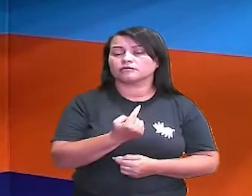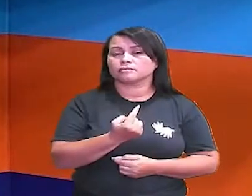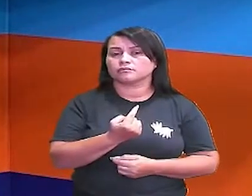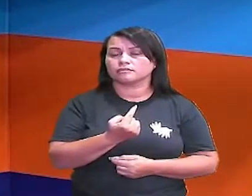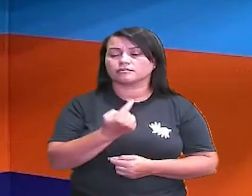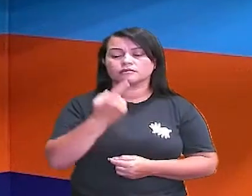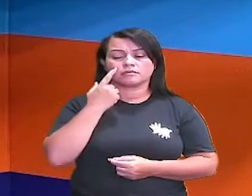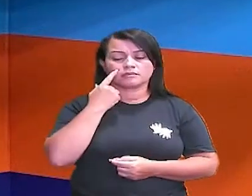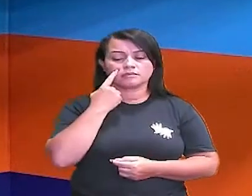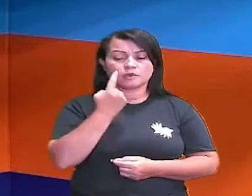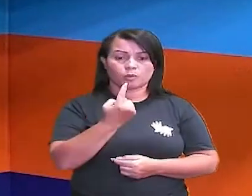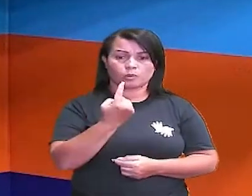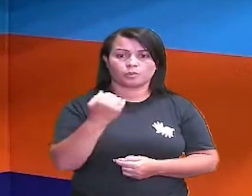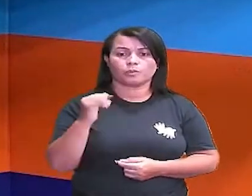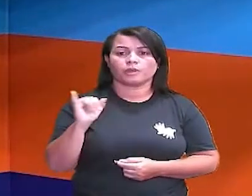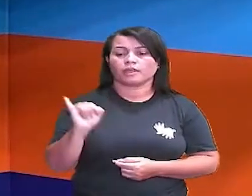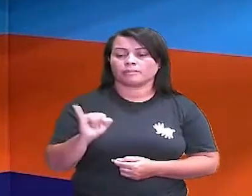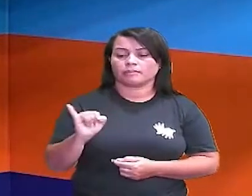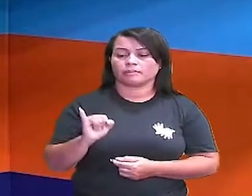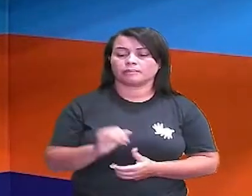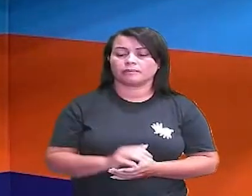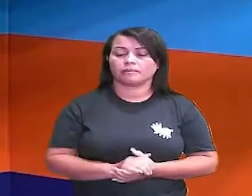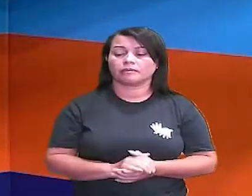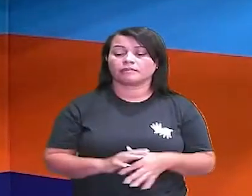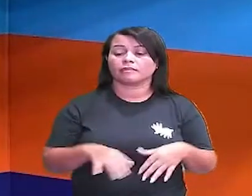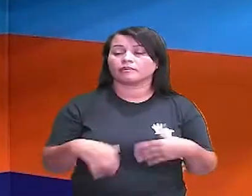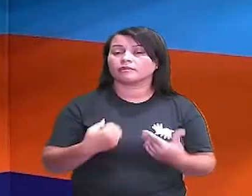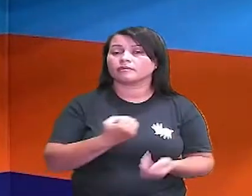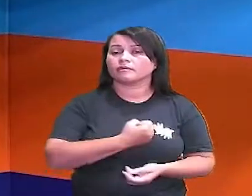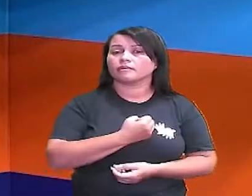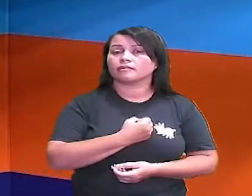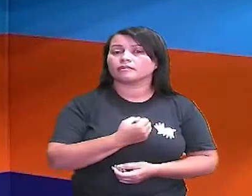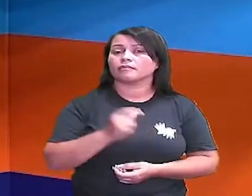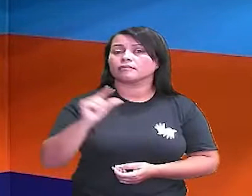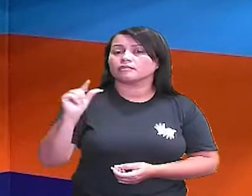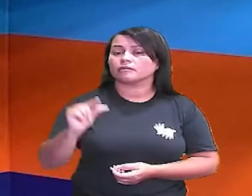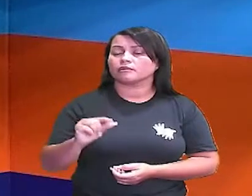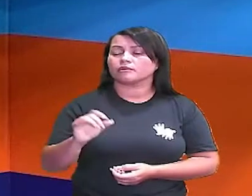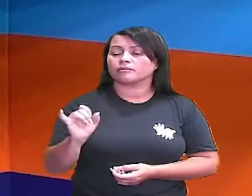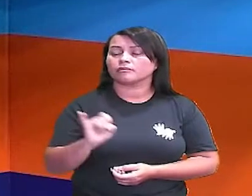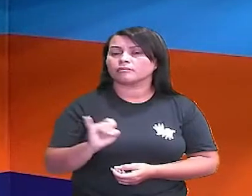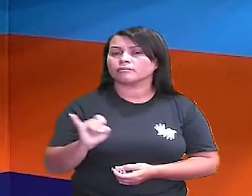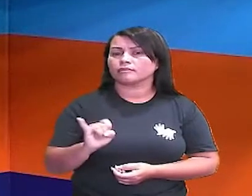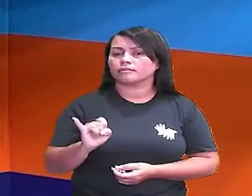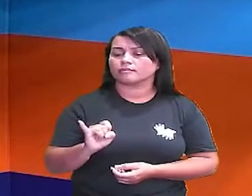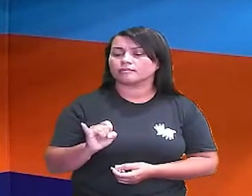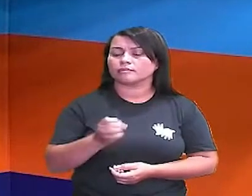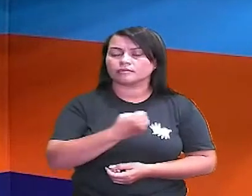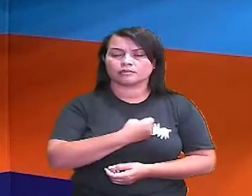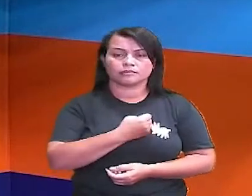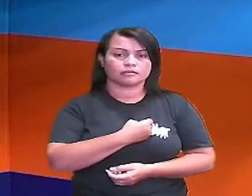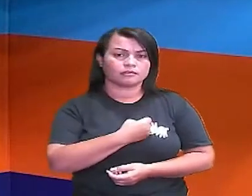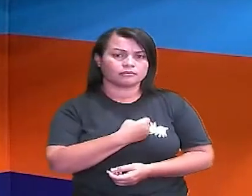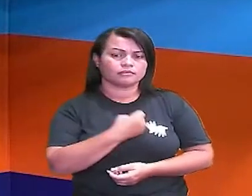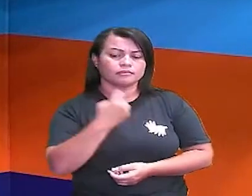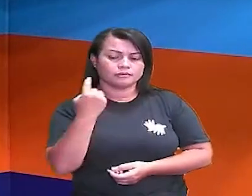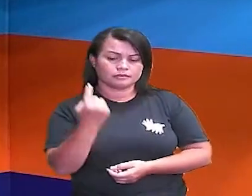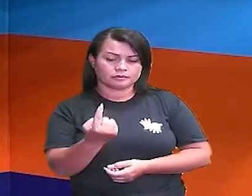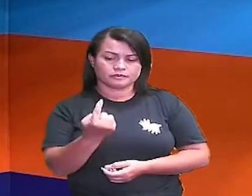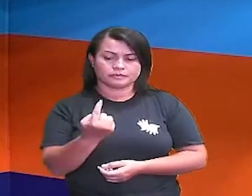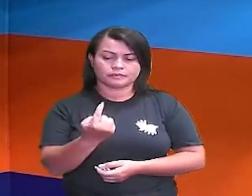aí, 1 é ímpar. Então, qual é o menor número dessa reta aqui? É o número ímpar, vai ser o número